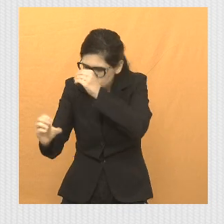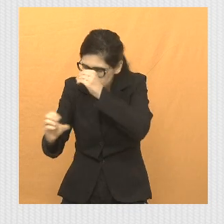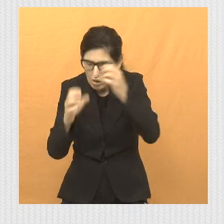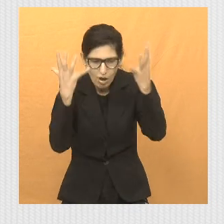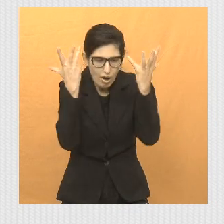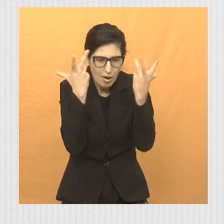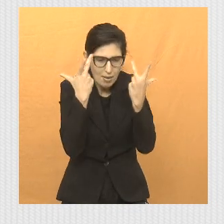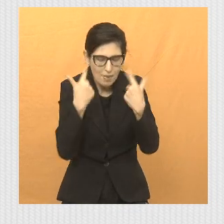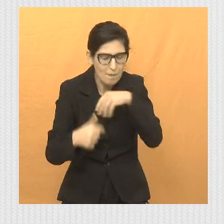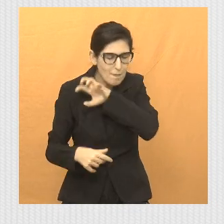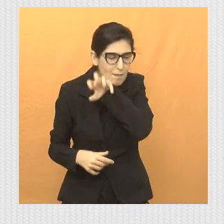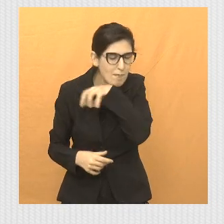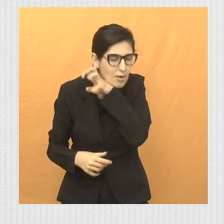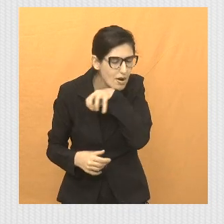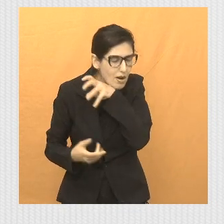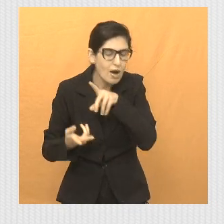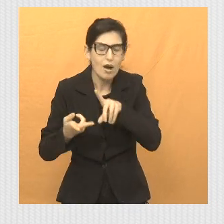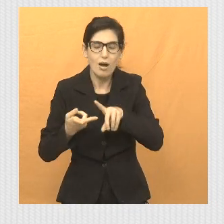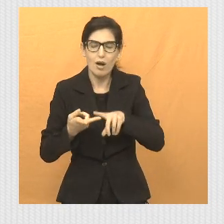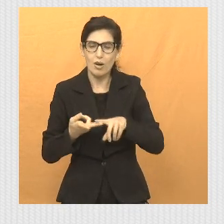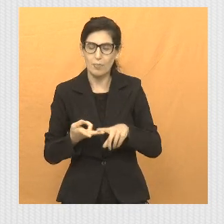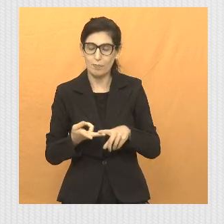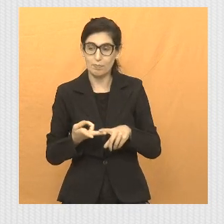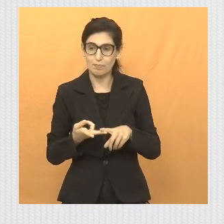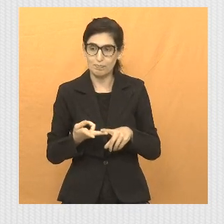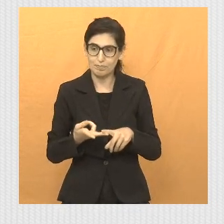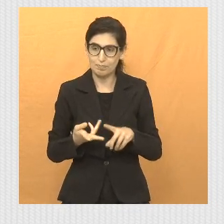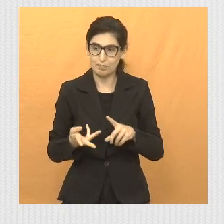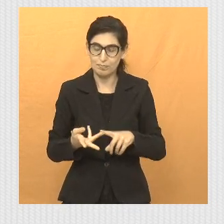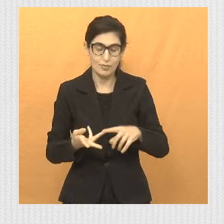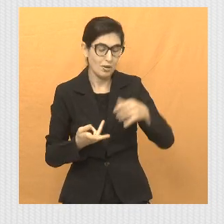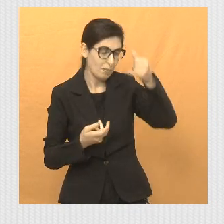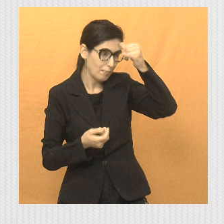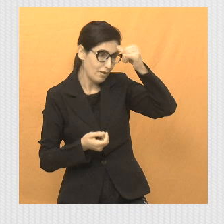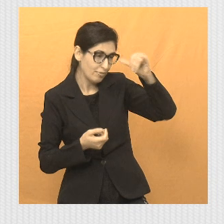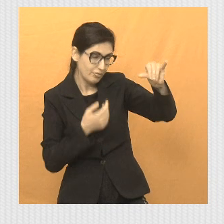áreas vistoriadas. A nossa campanha